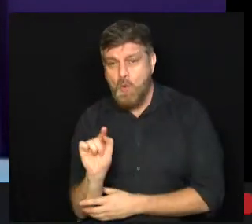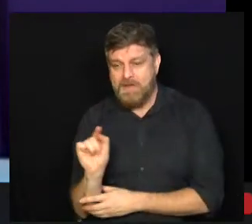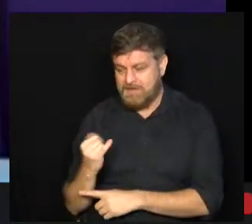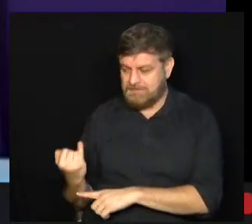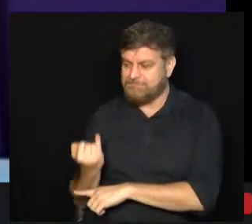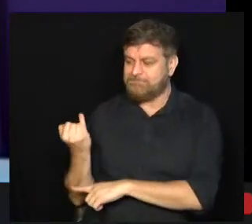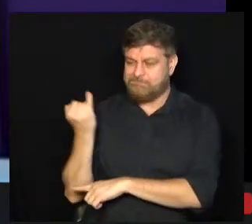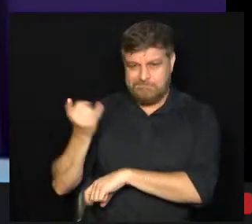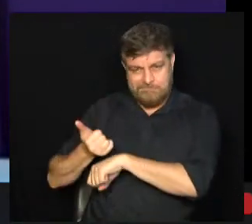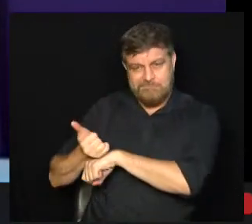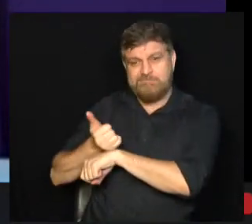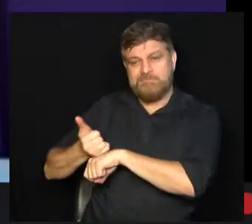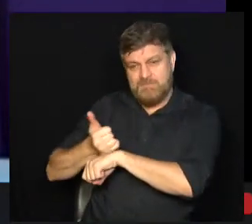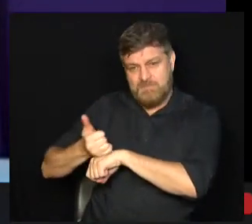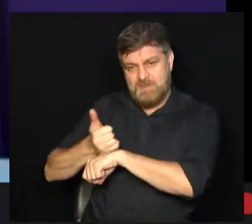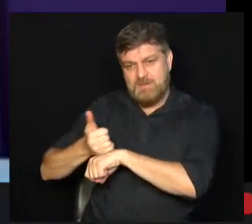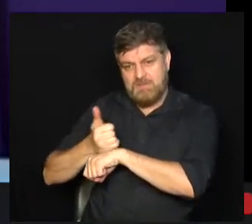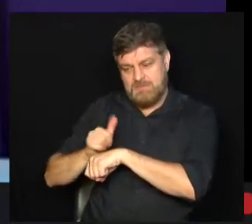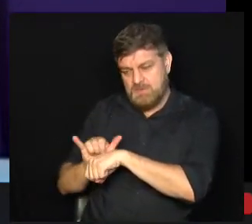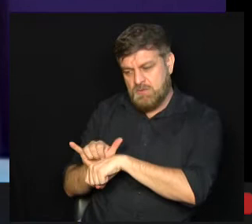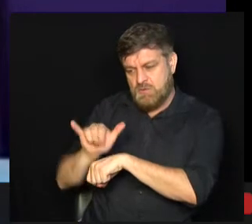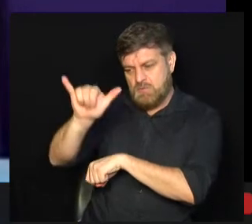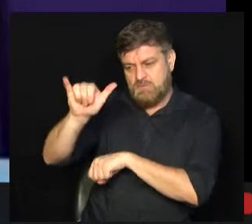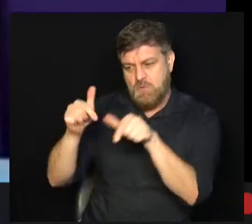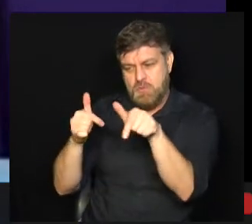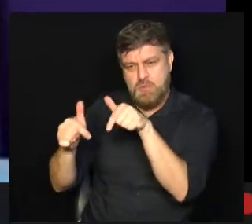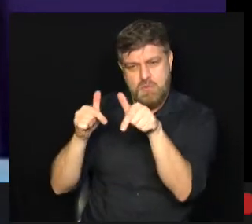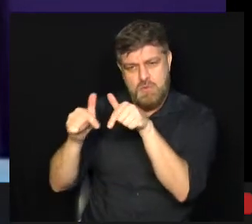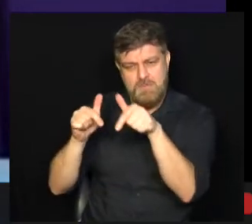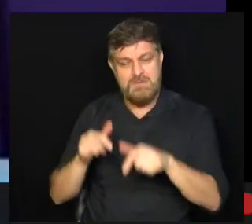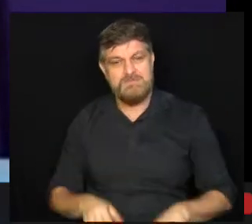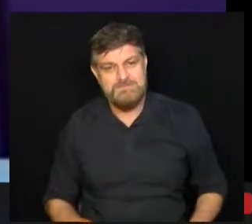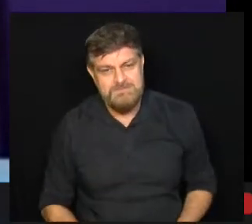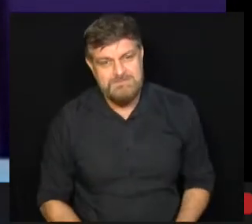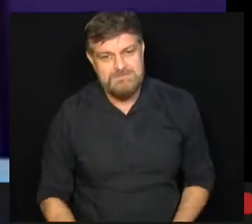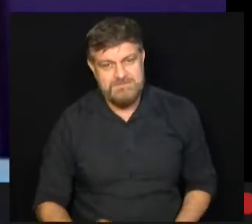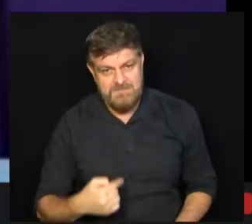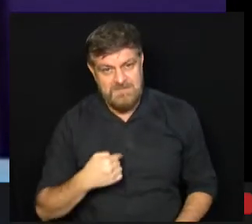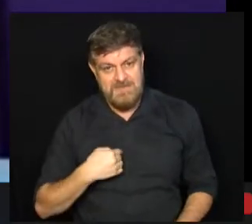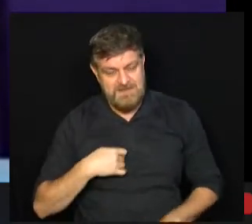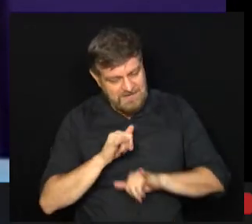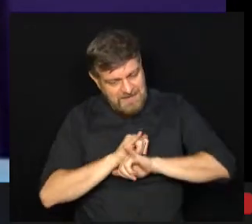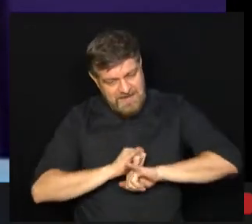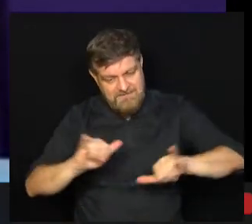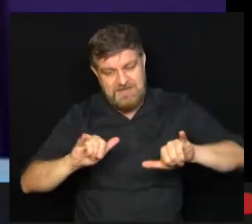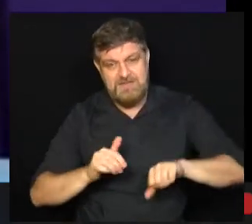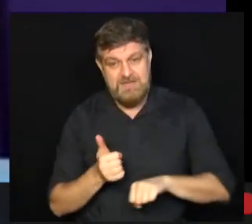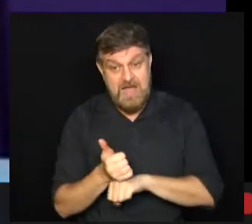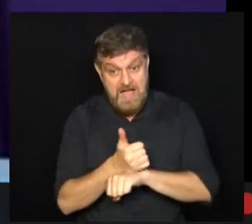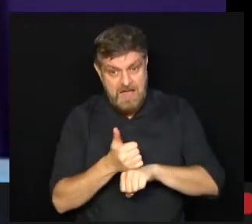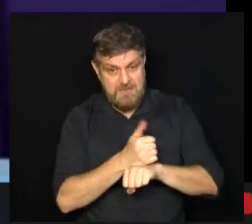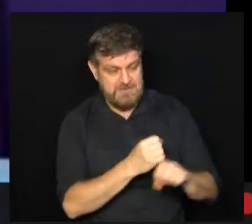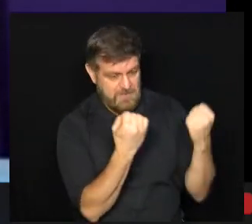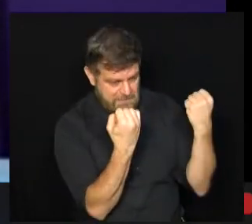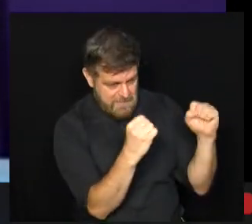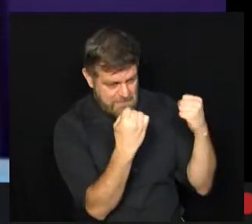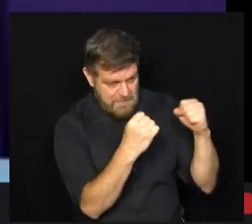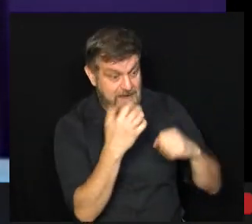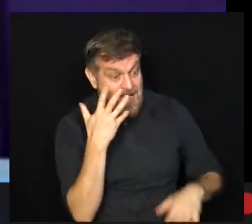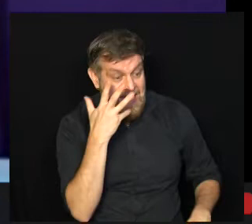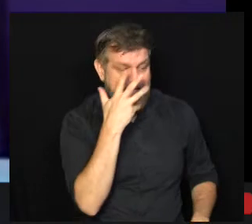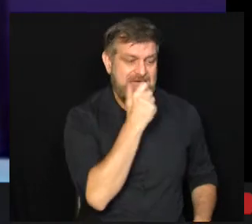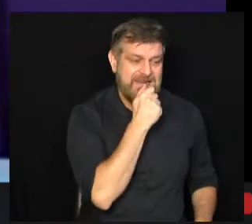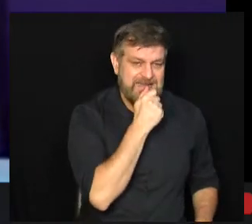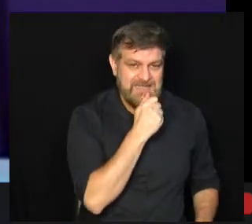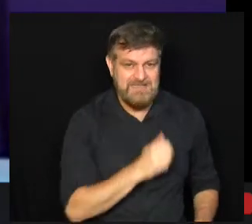da profissão de comissário de voo. Como a gente estava falando, né, Débora, realmente a profissão de educação física é uma profissão linda,